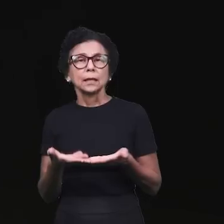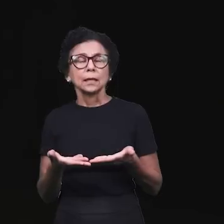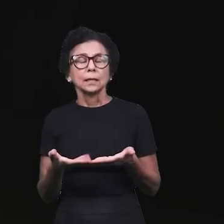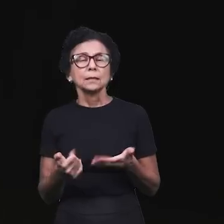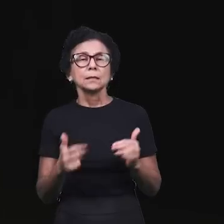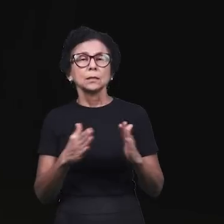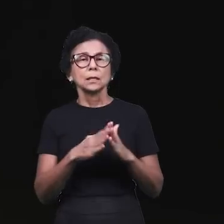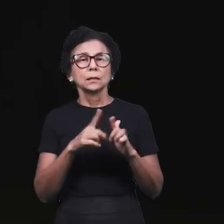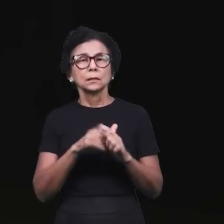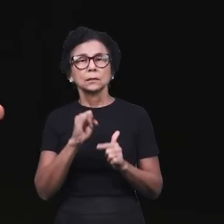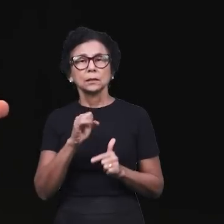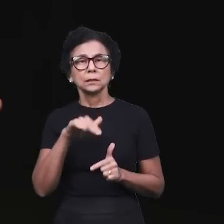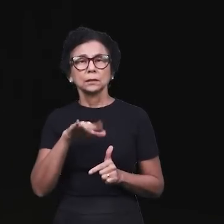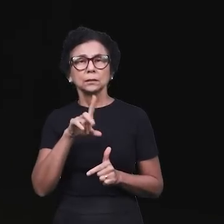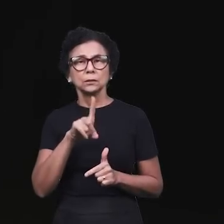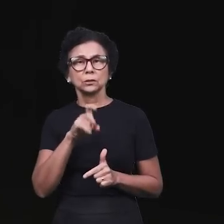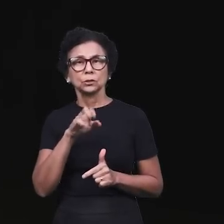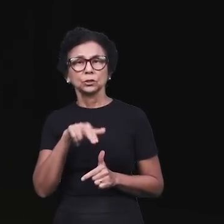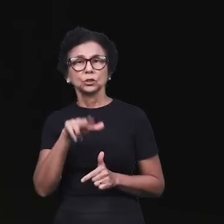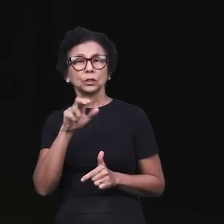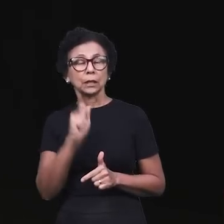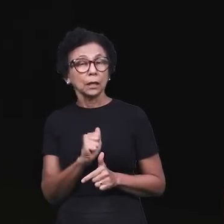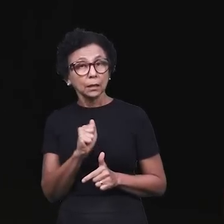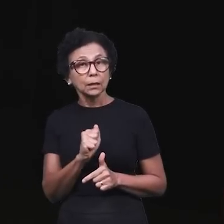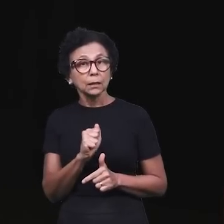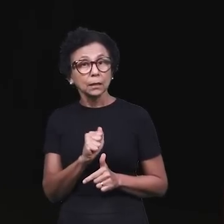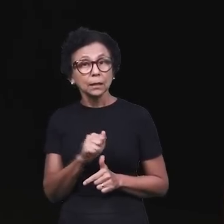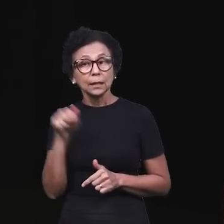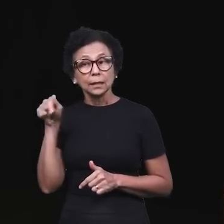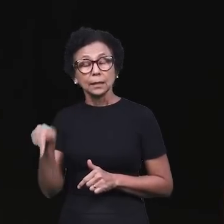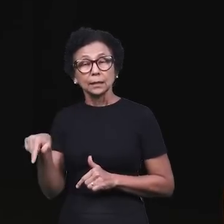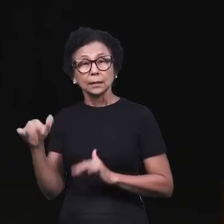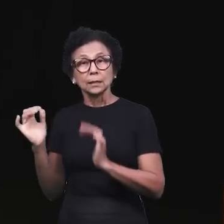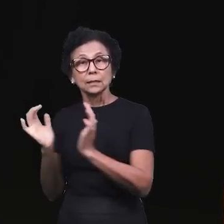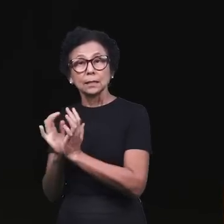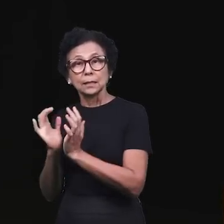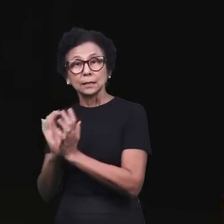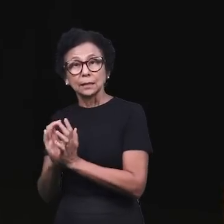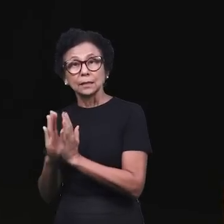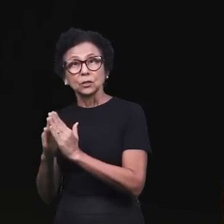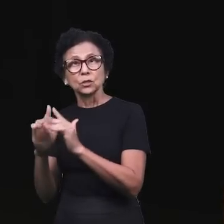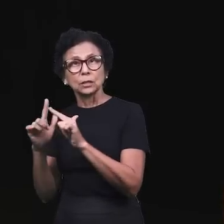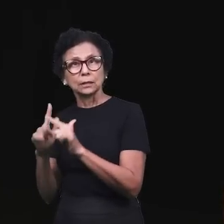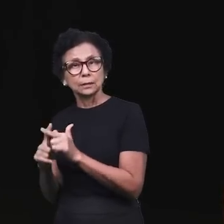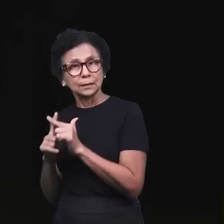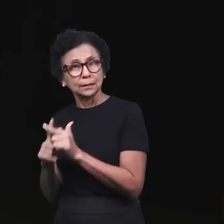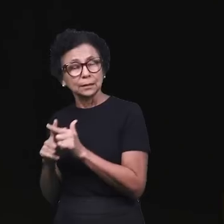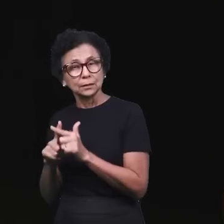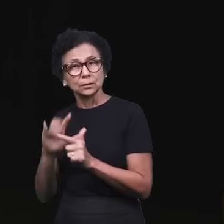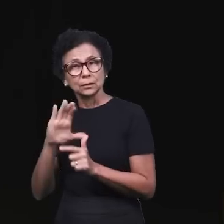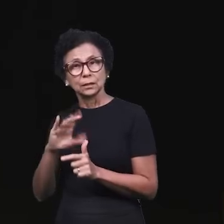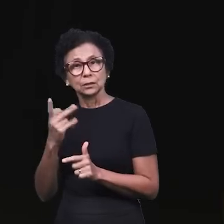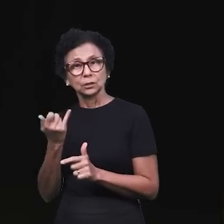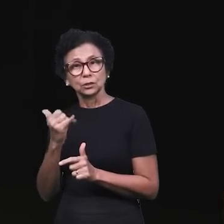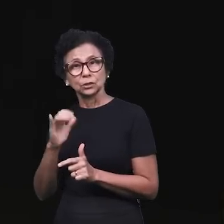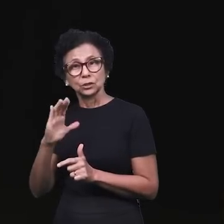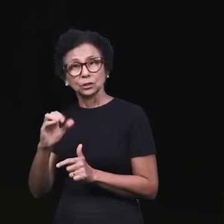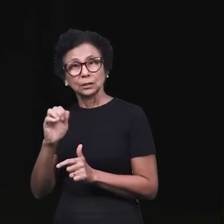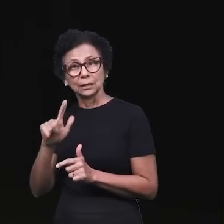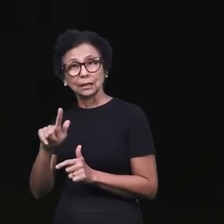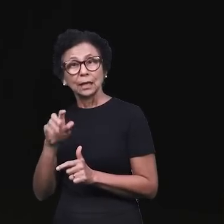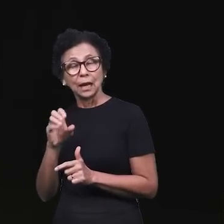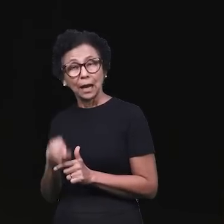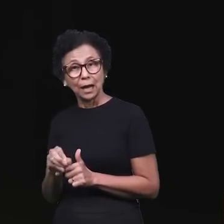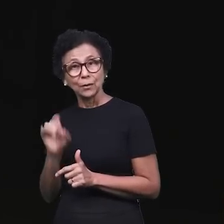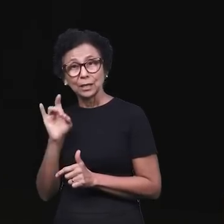semana e a igreja Chicago era só americano. Eu não conhecia brasileiros. Às vezes, de